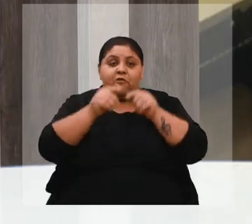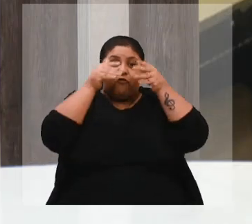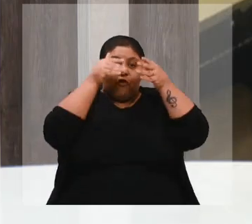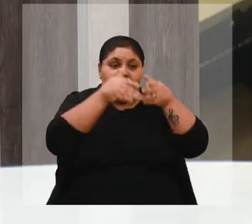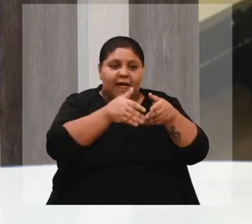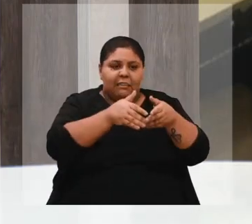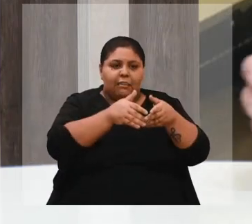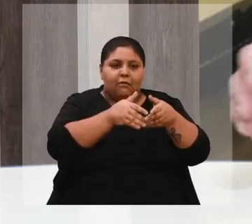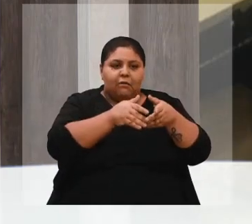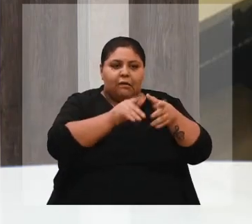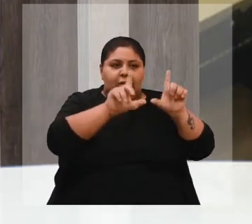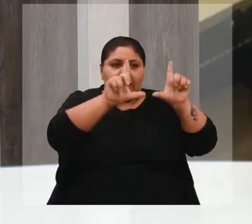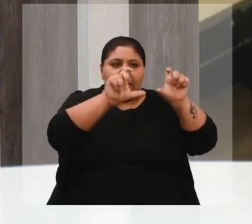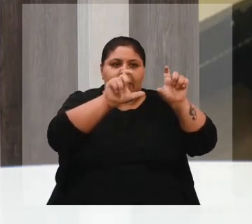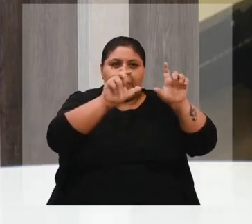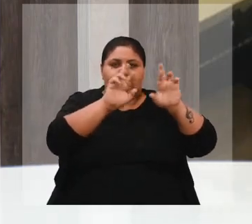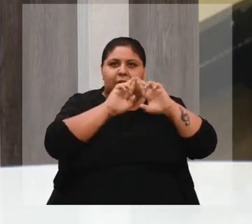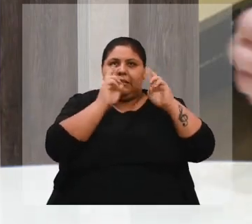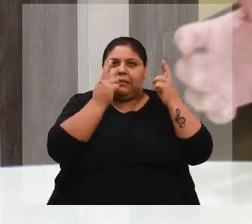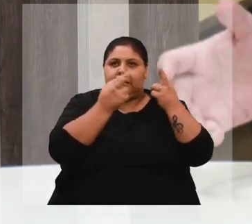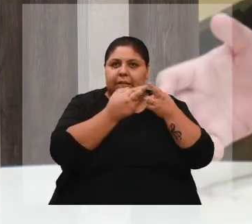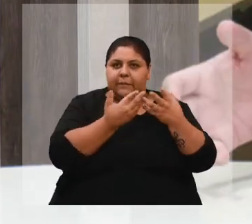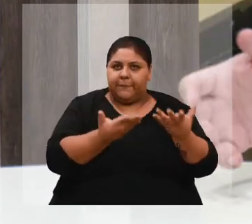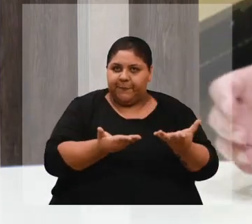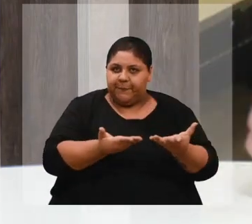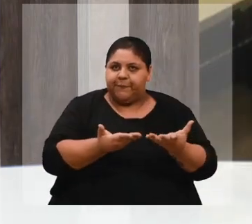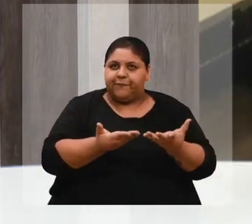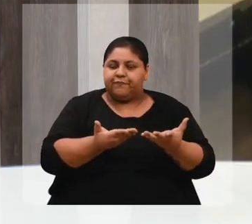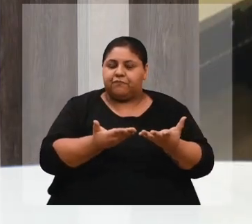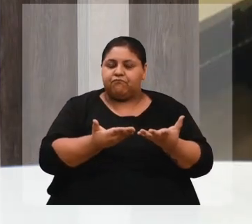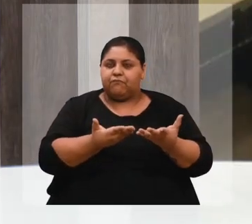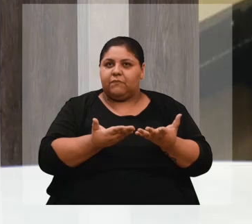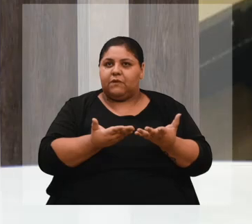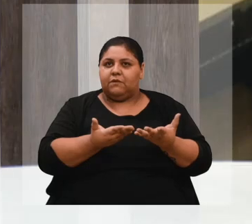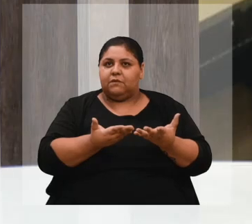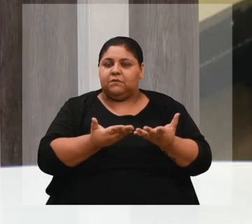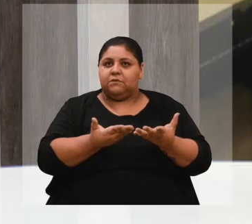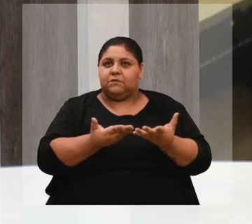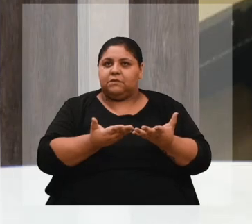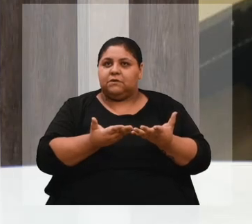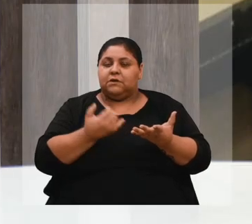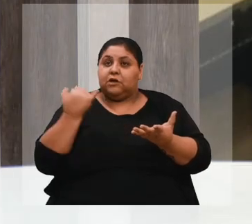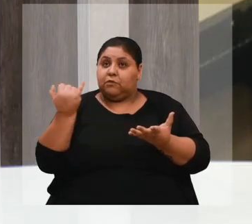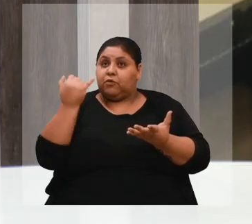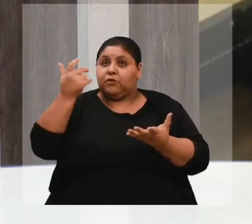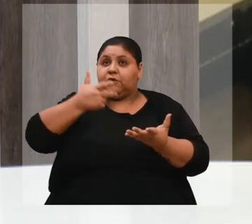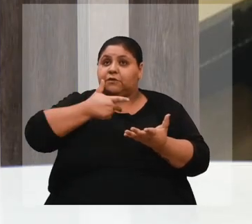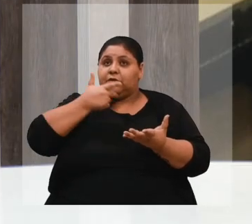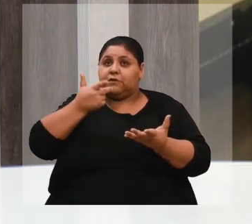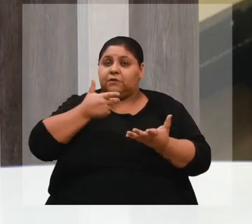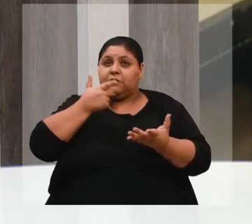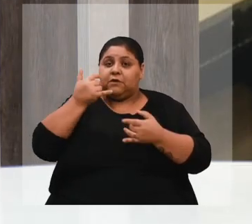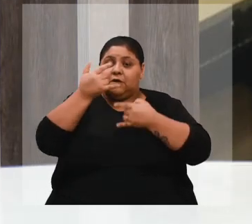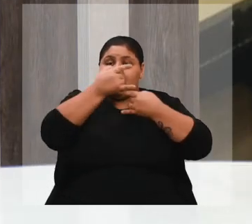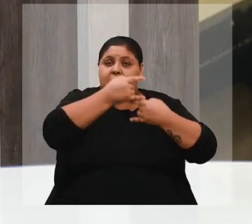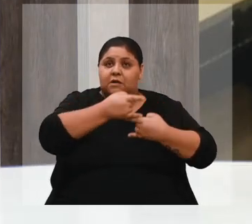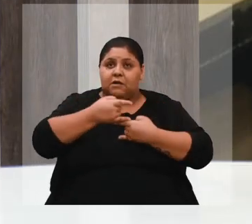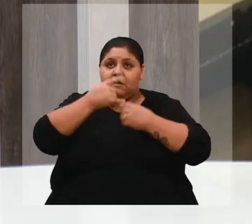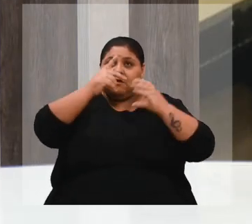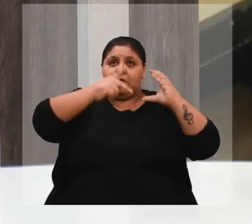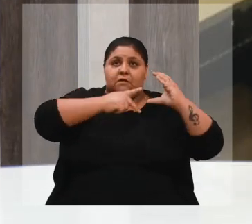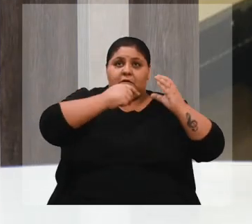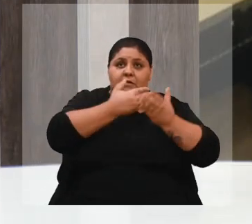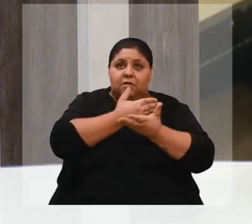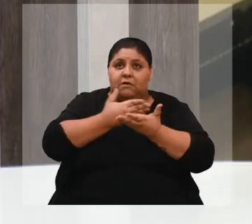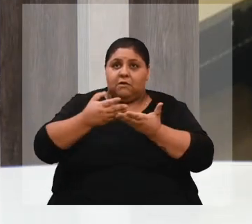sempre sintonizados na própria TV, nas sessões ordinárias, as quais nunca é demais dizer, ao vivo